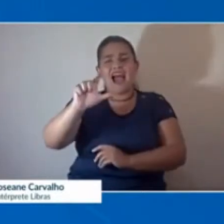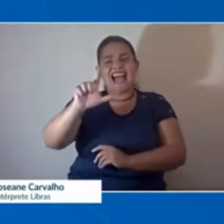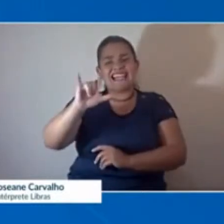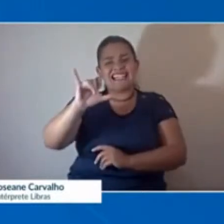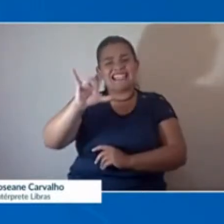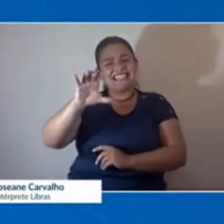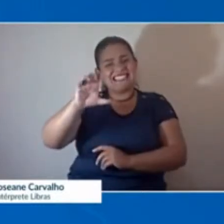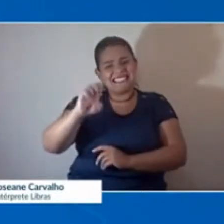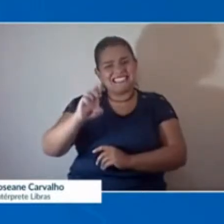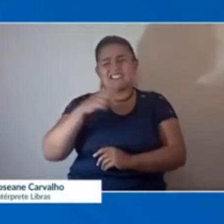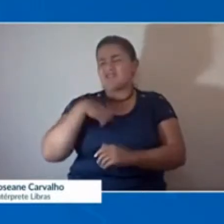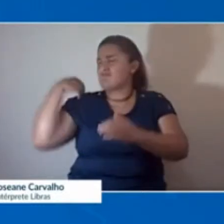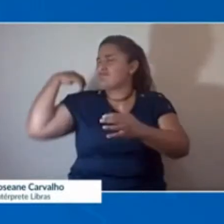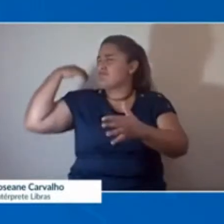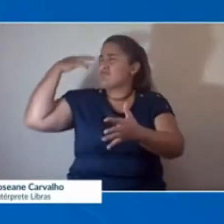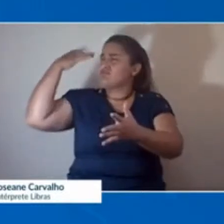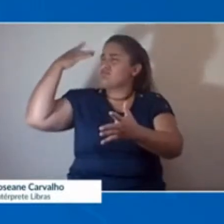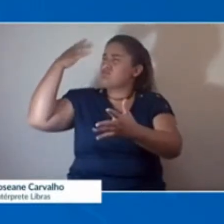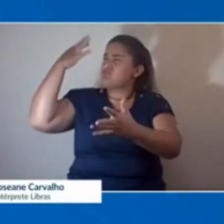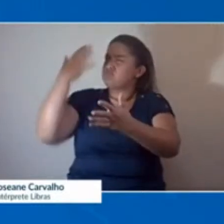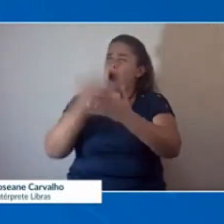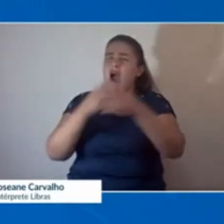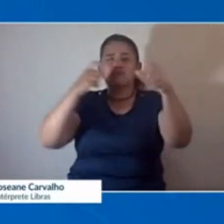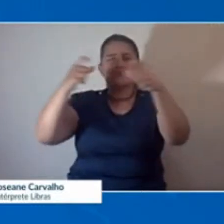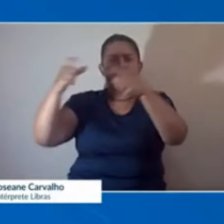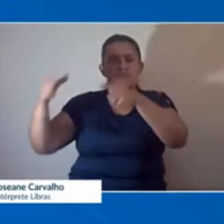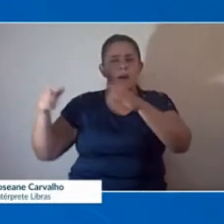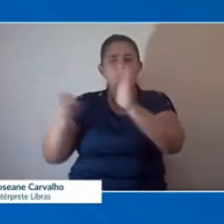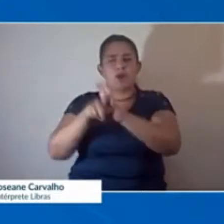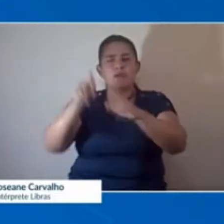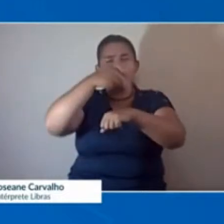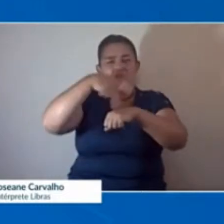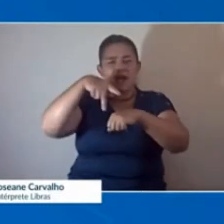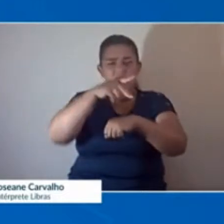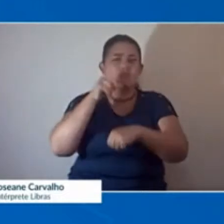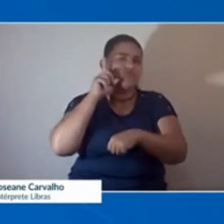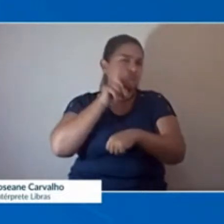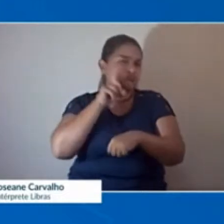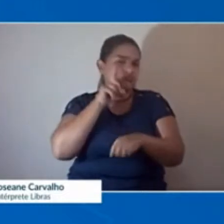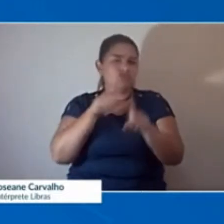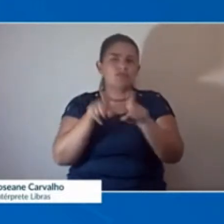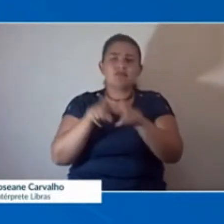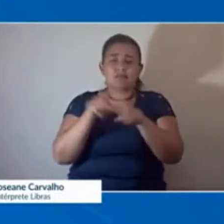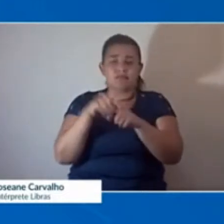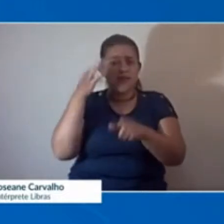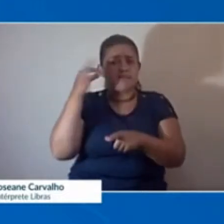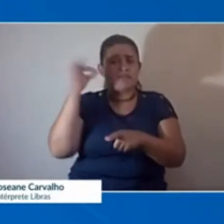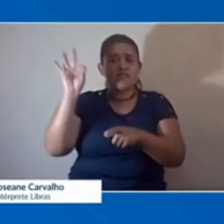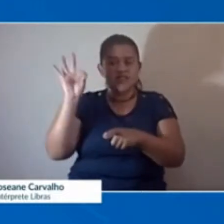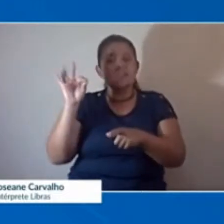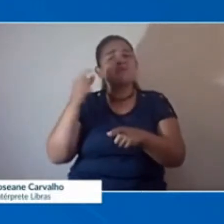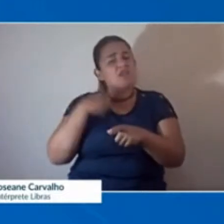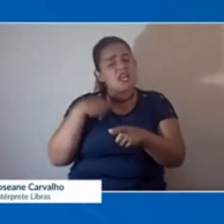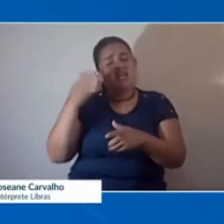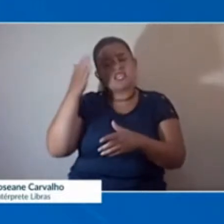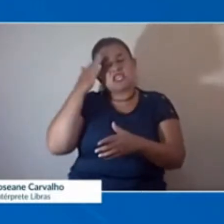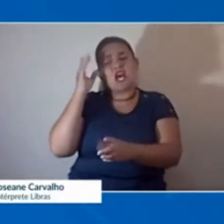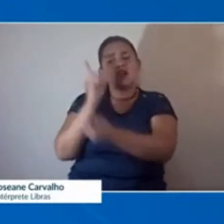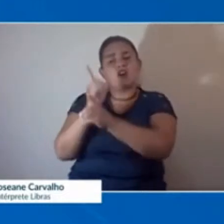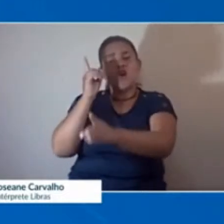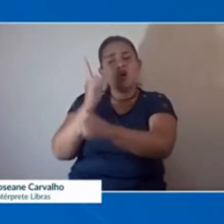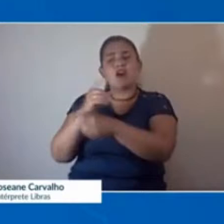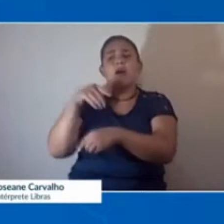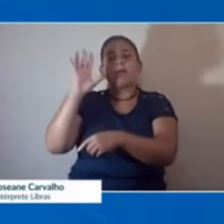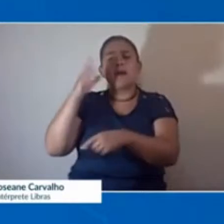faz um percurso em vários locais, ali nos Estados Unidos, na França, para tentar encontrar mais